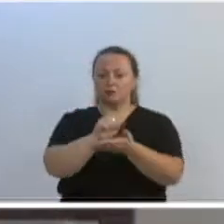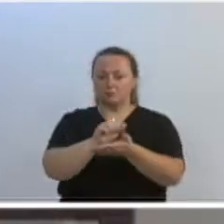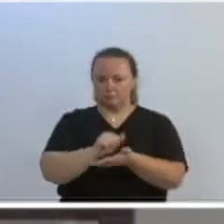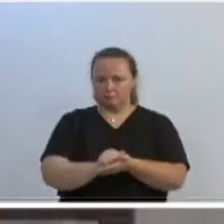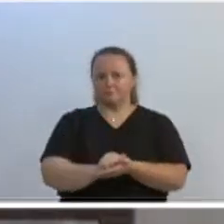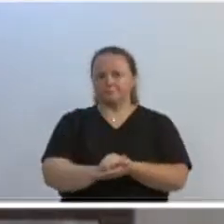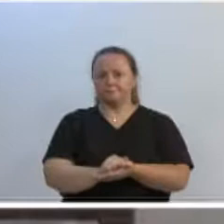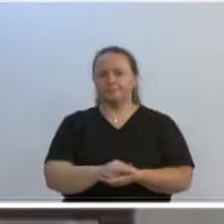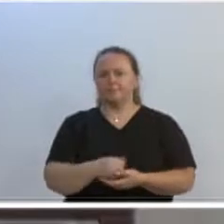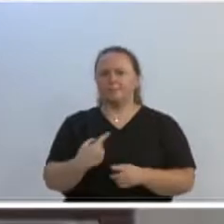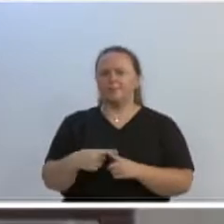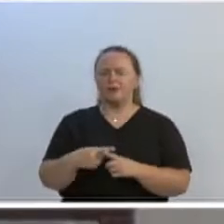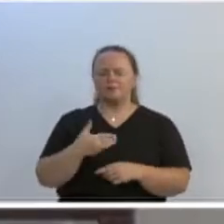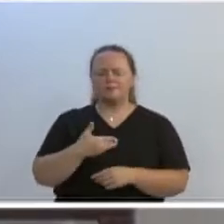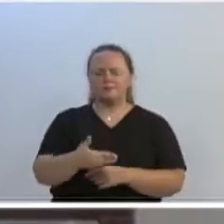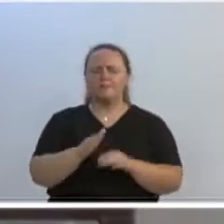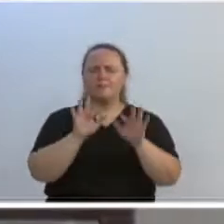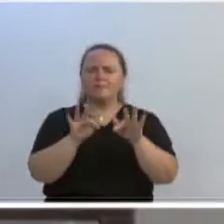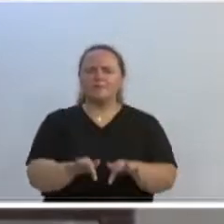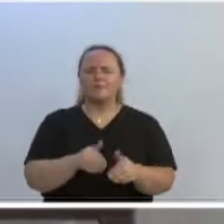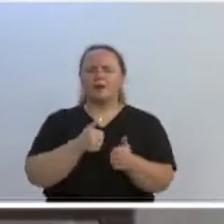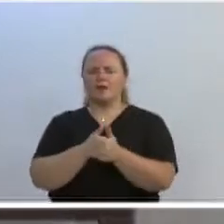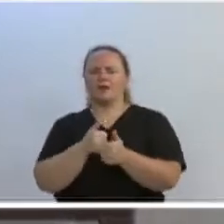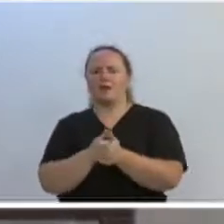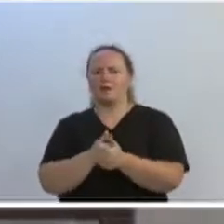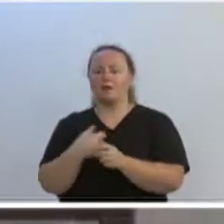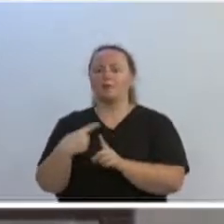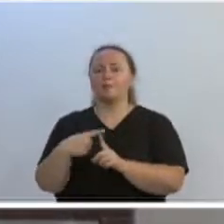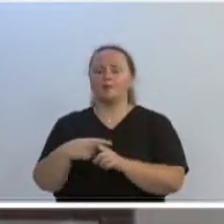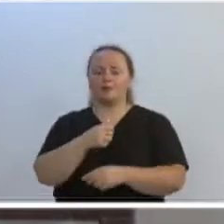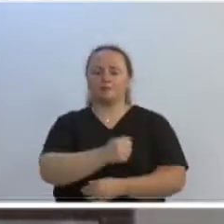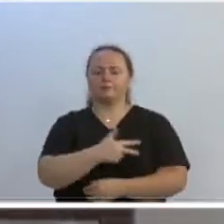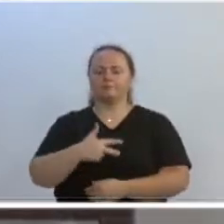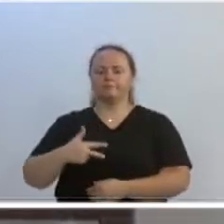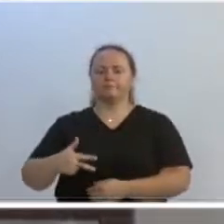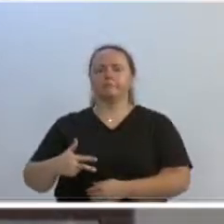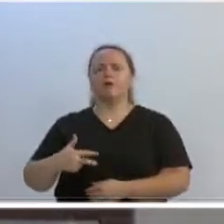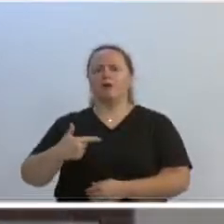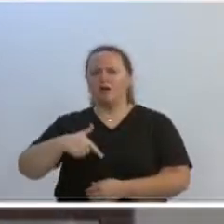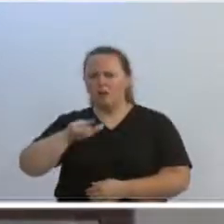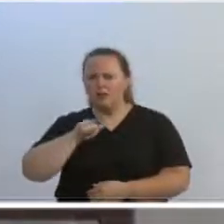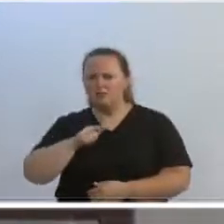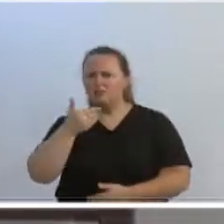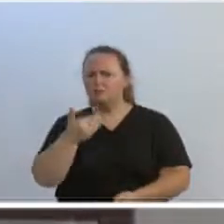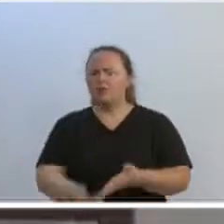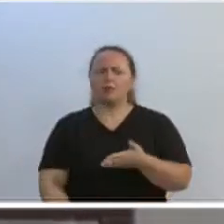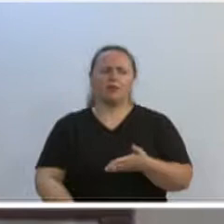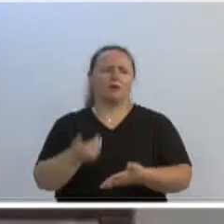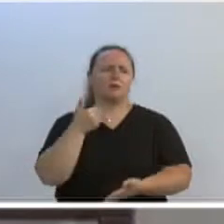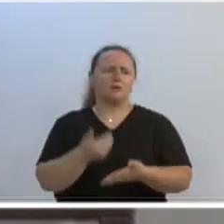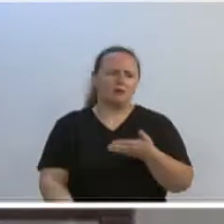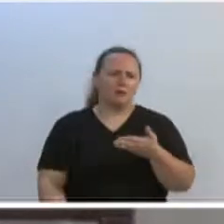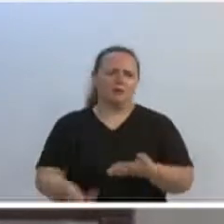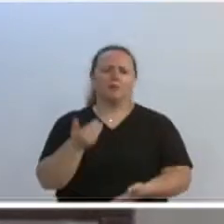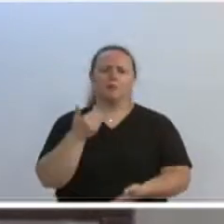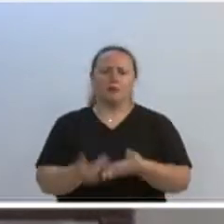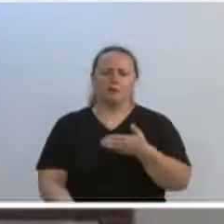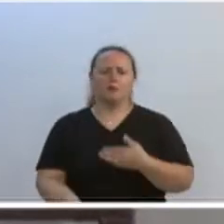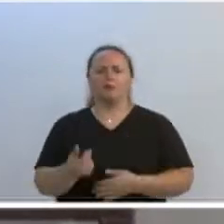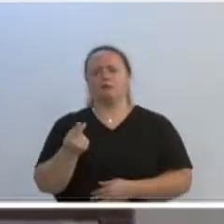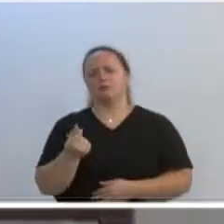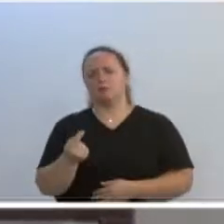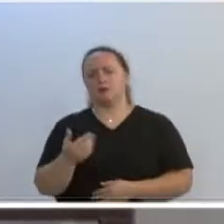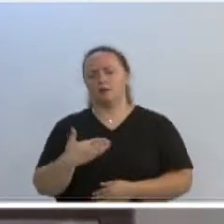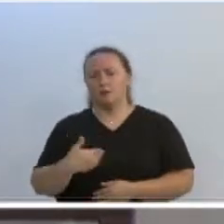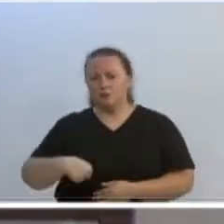neste fim dos prazos porque o antigo governo do joão paulo era campeão e perder prazos de projetos e dinheiro então não vamos seguir o mesmo caminho um